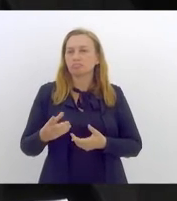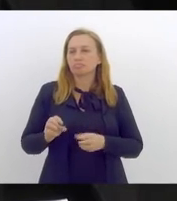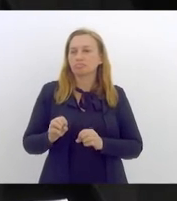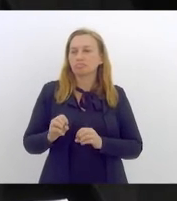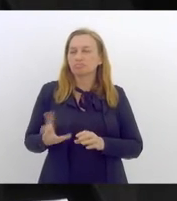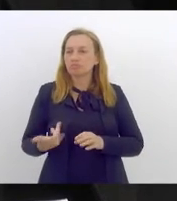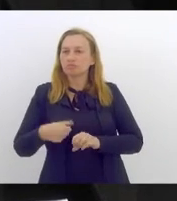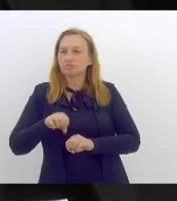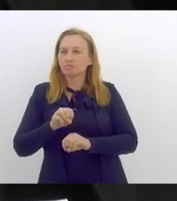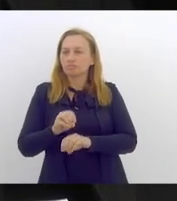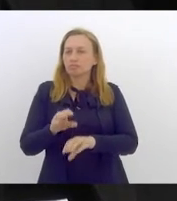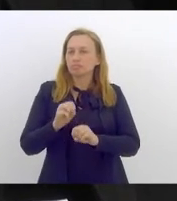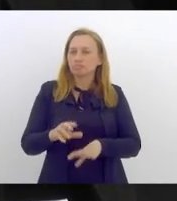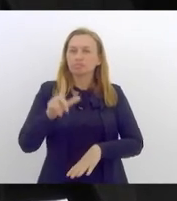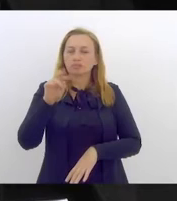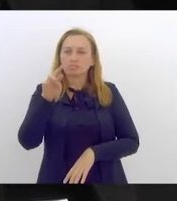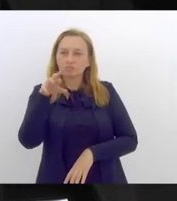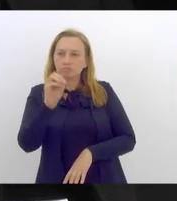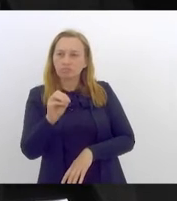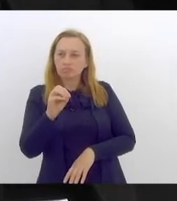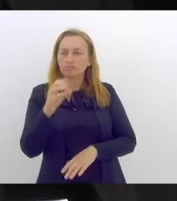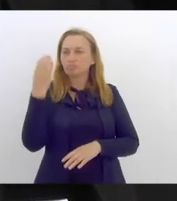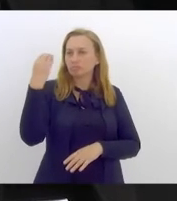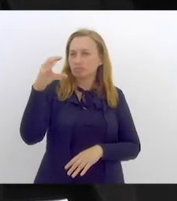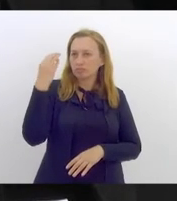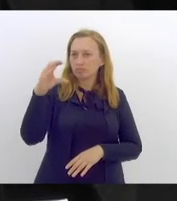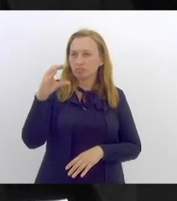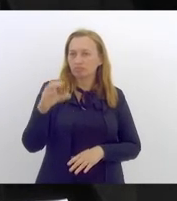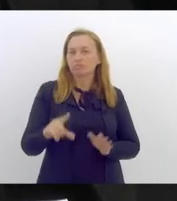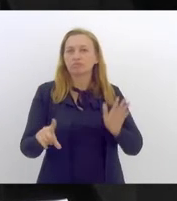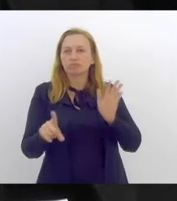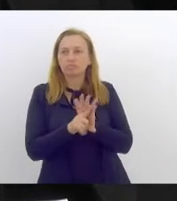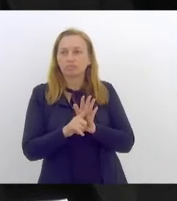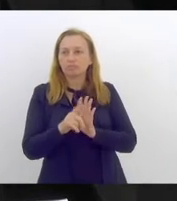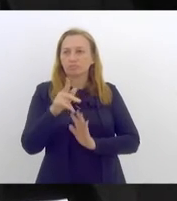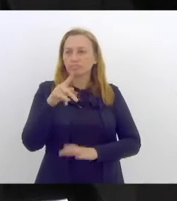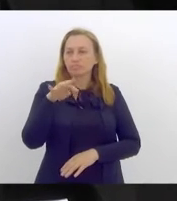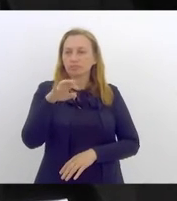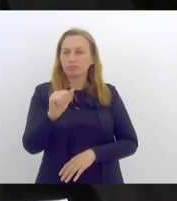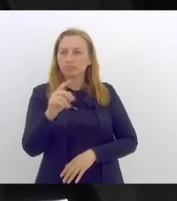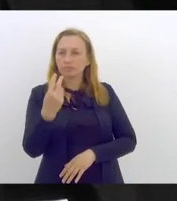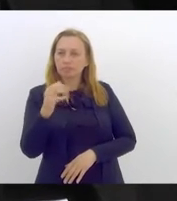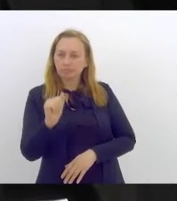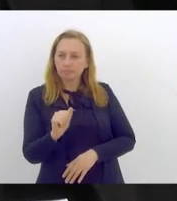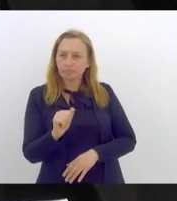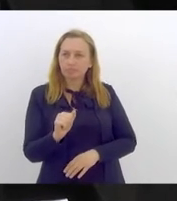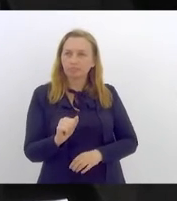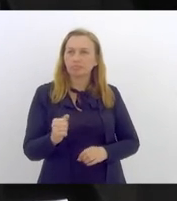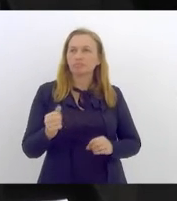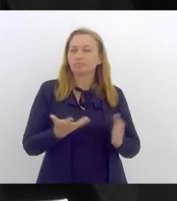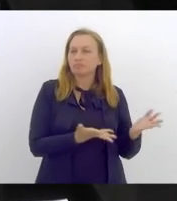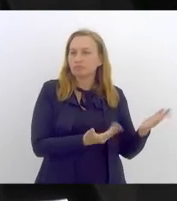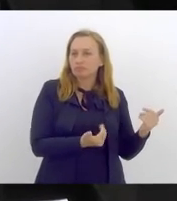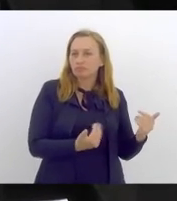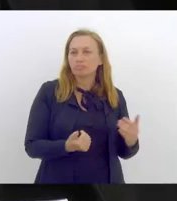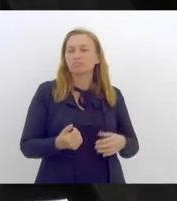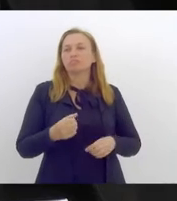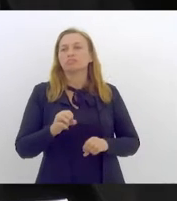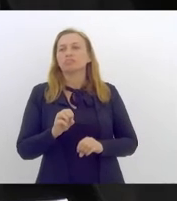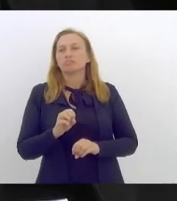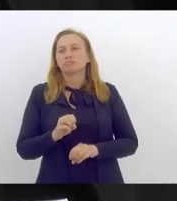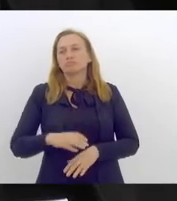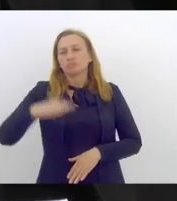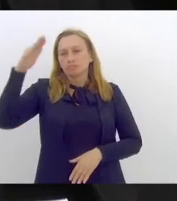público? Laboratório de ciências, projeto Lei Maria da Penha das escolas, Marta, vaga de educação de jovens e adultos, laboratório de